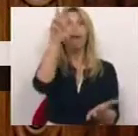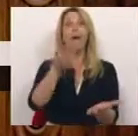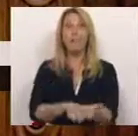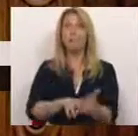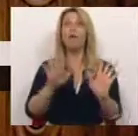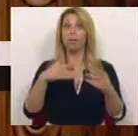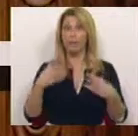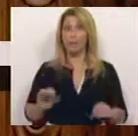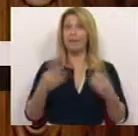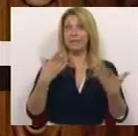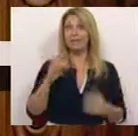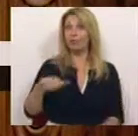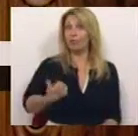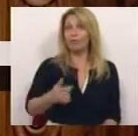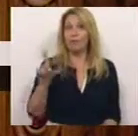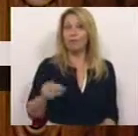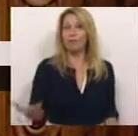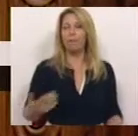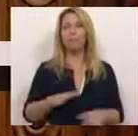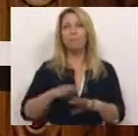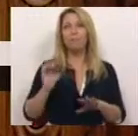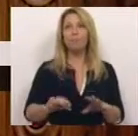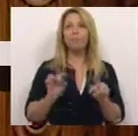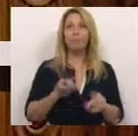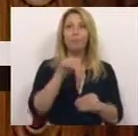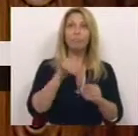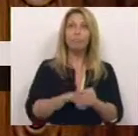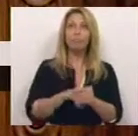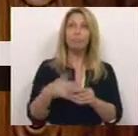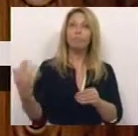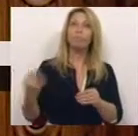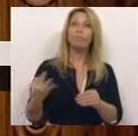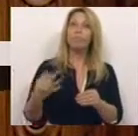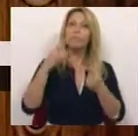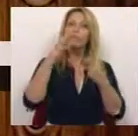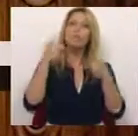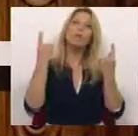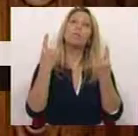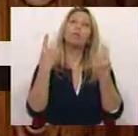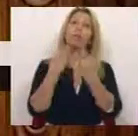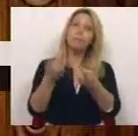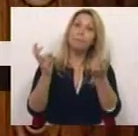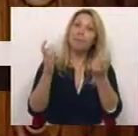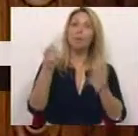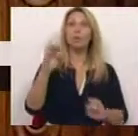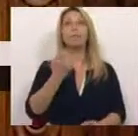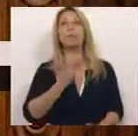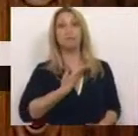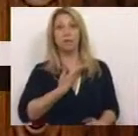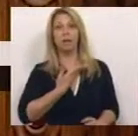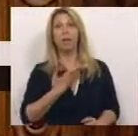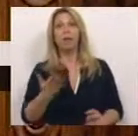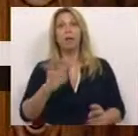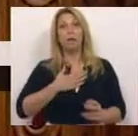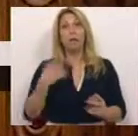Verdes, e que esse voto, o facto de ter sido votado, indicia que há, por parte da bancada do PSD, que nos cria a